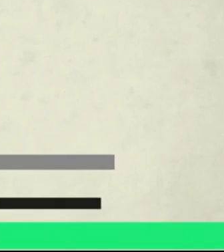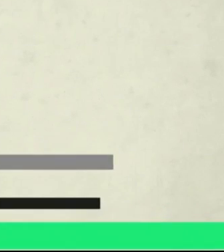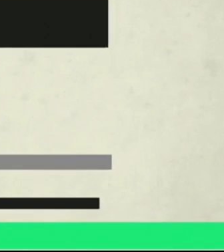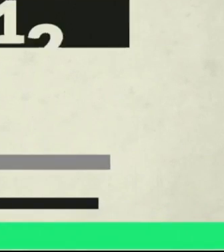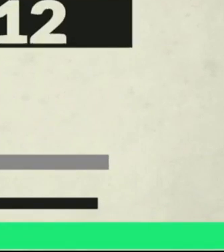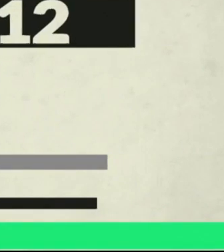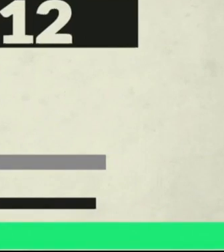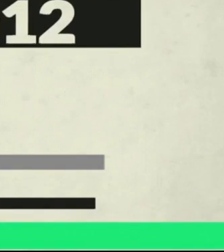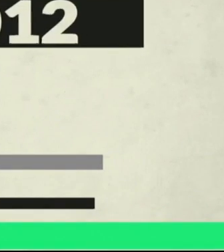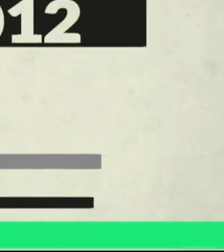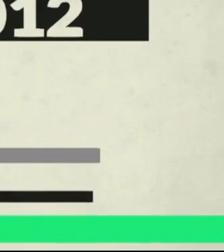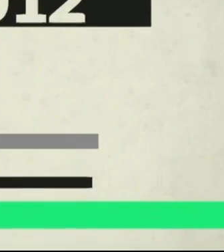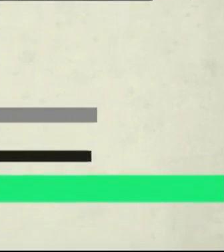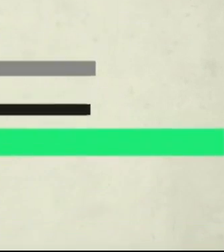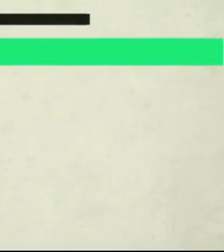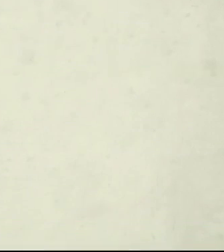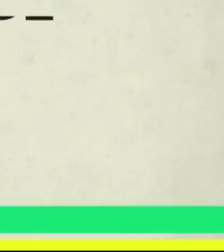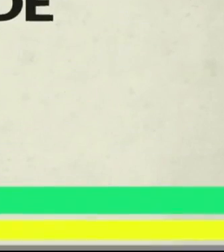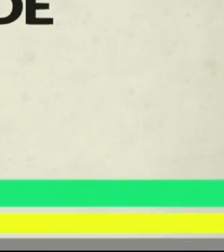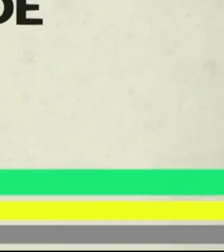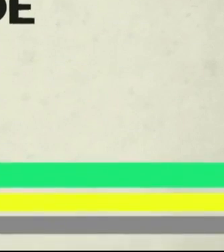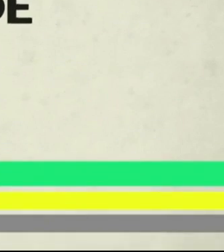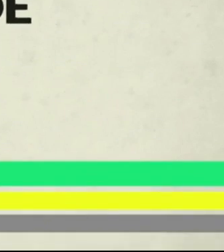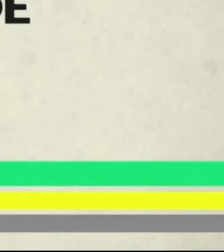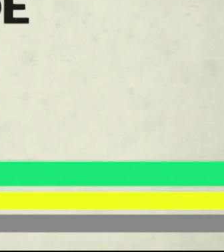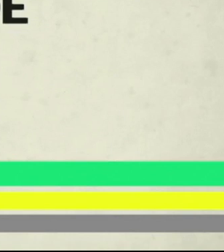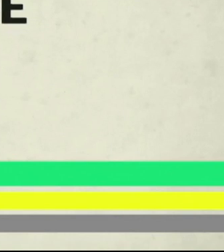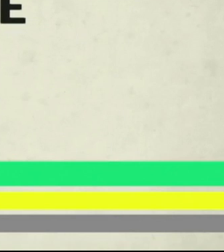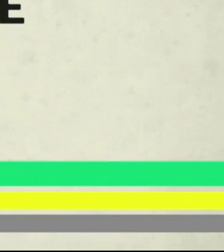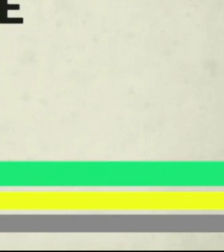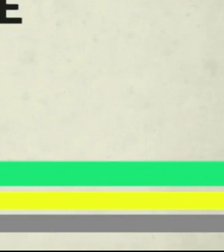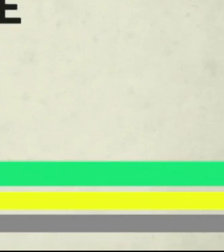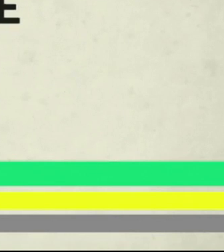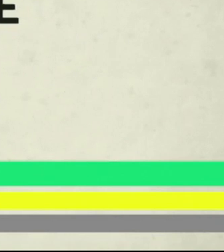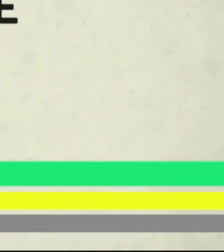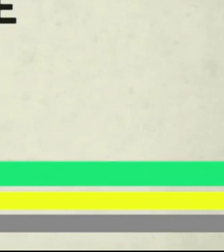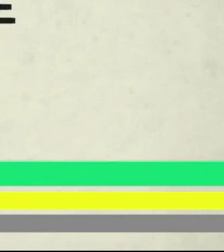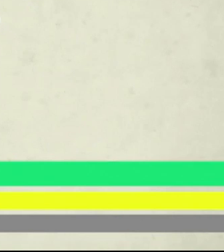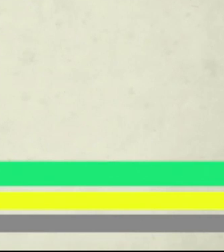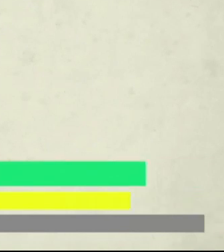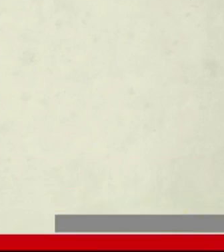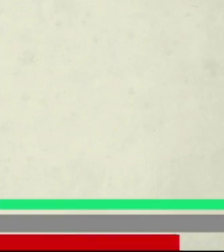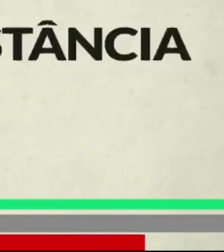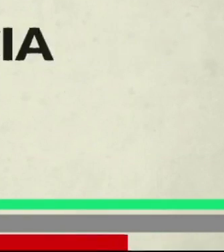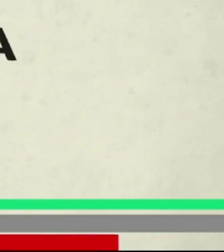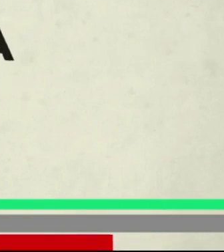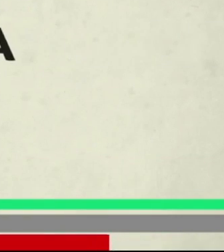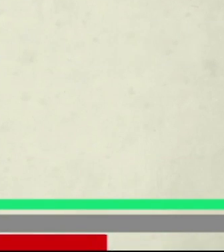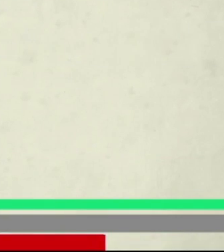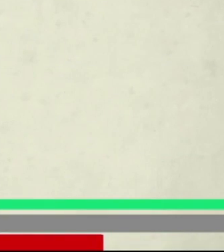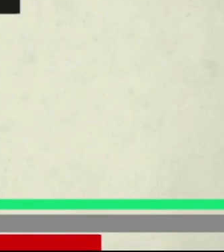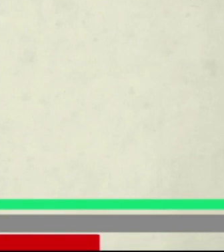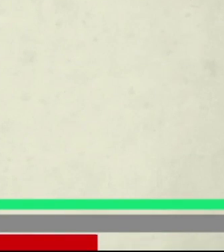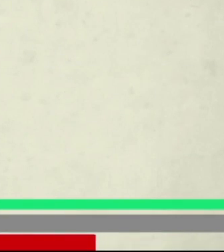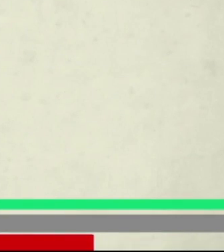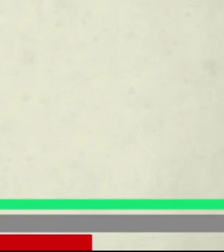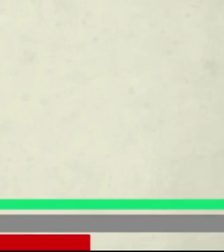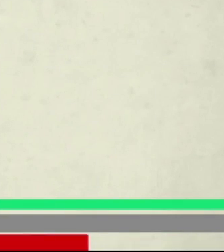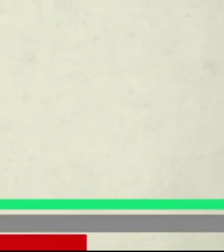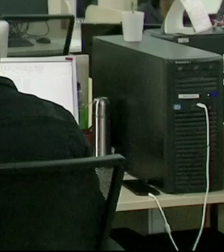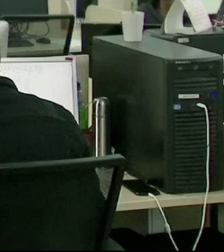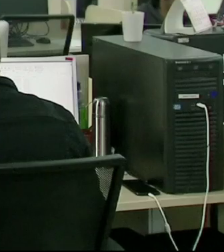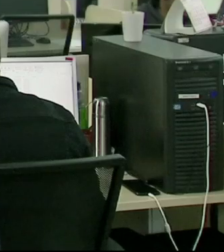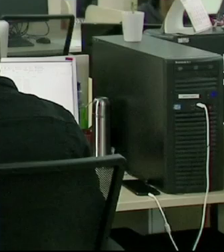e a universidade virtual do estado de são paulo coloca sempre o aluno em primeiro lugar oferece educação de qualidade através do